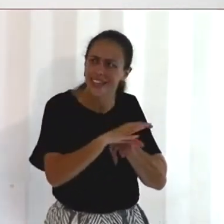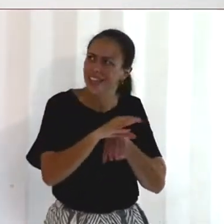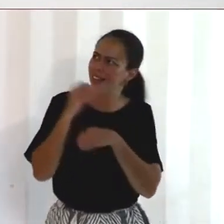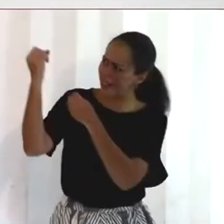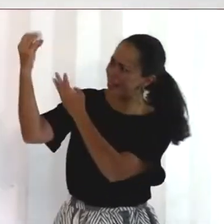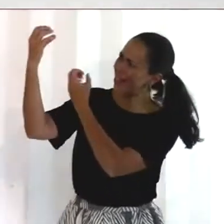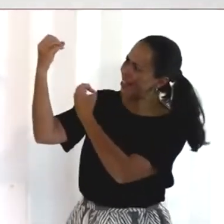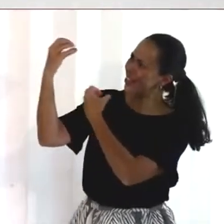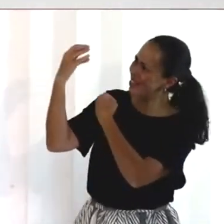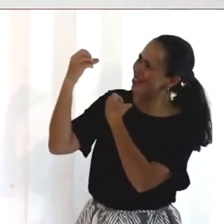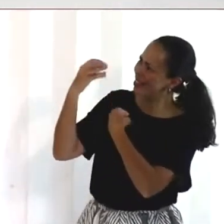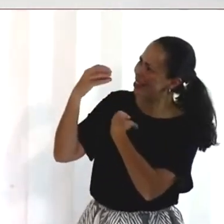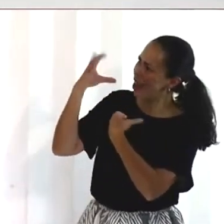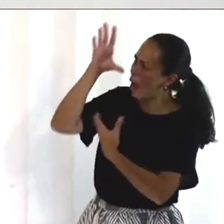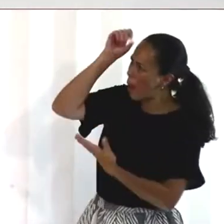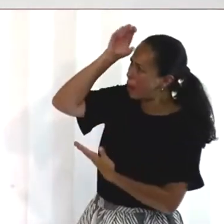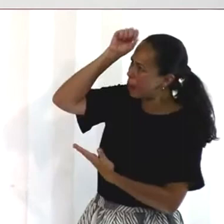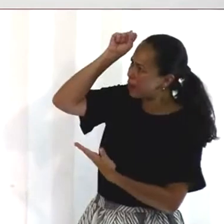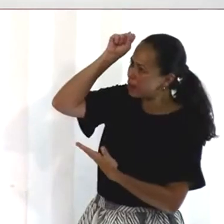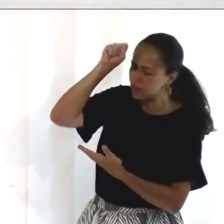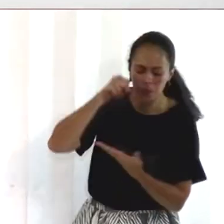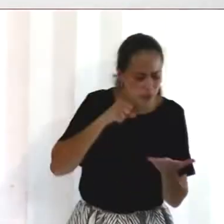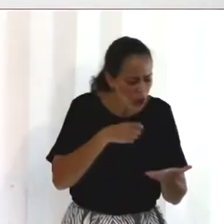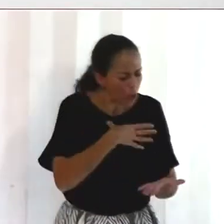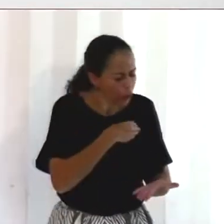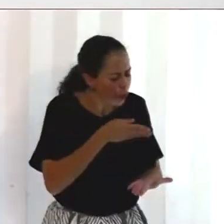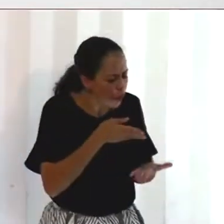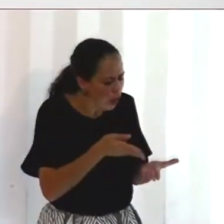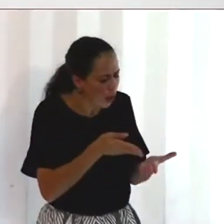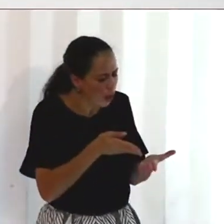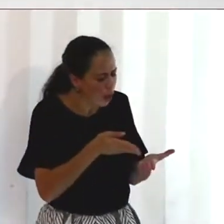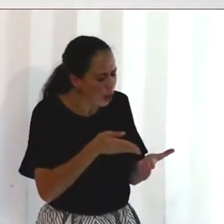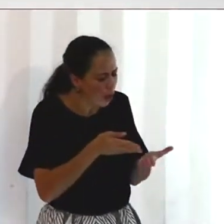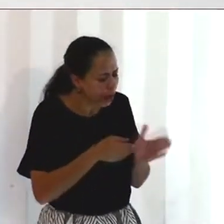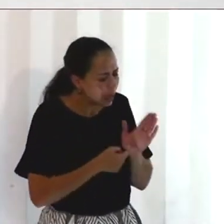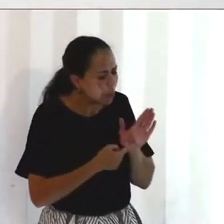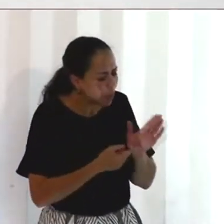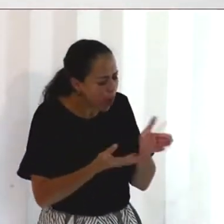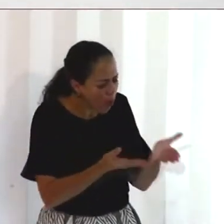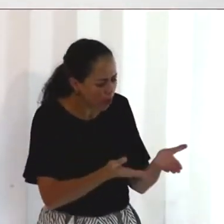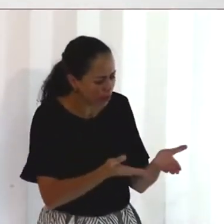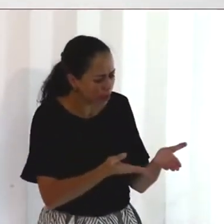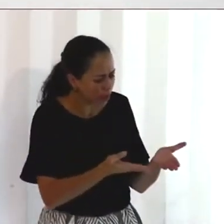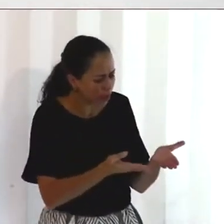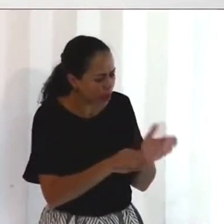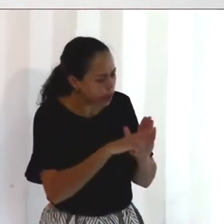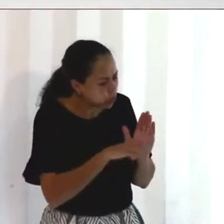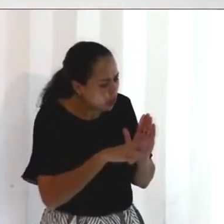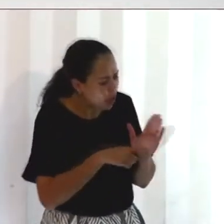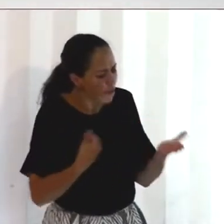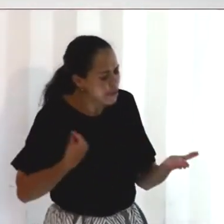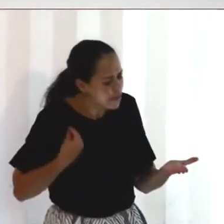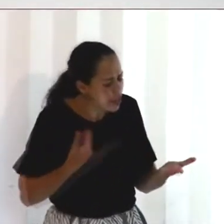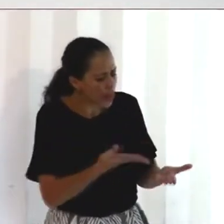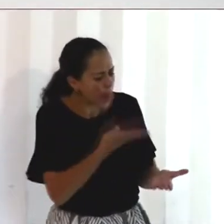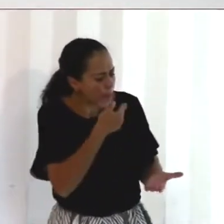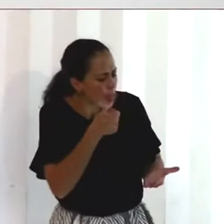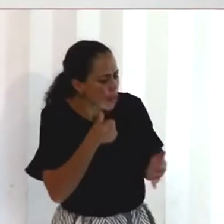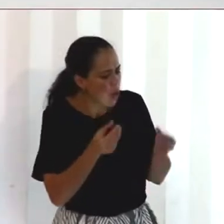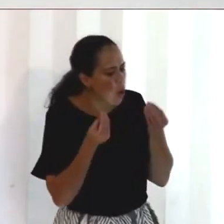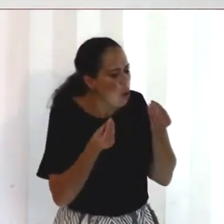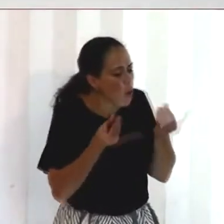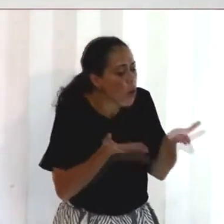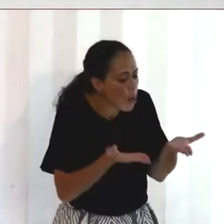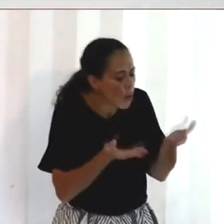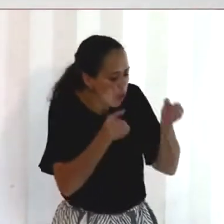inteiro. Então ele prefere dizer, eu já sei da palavra, eu ouço as pessoas falando, eu vou fazer o seguinte, eu vou